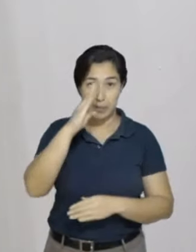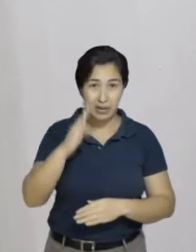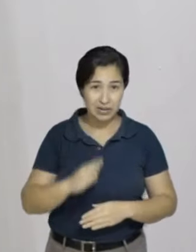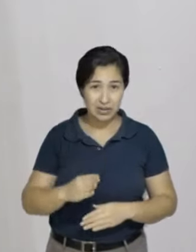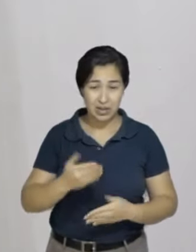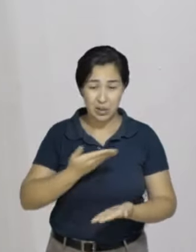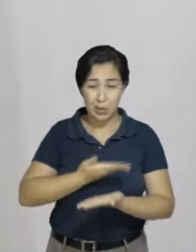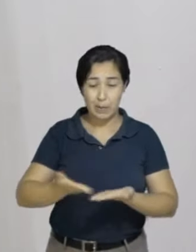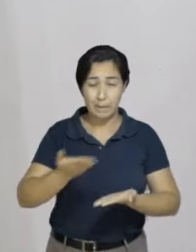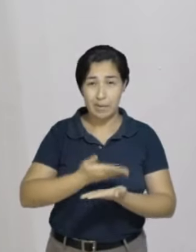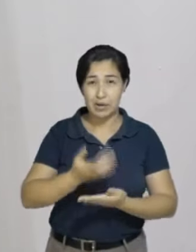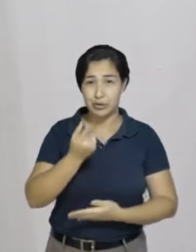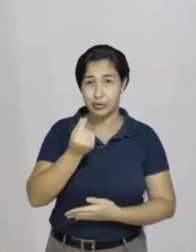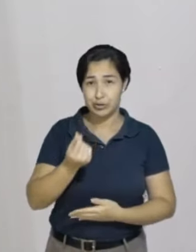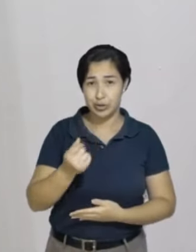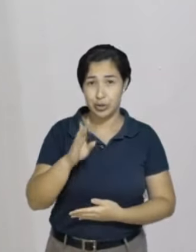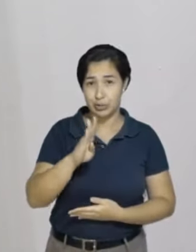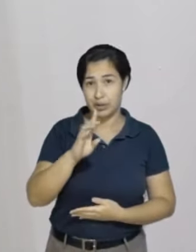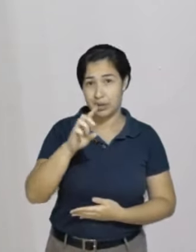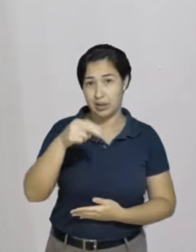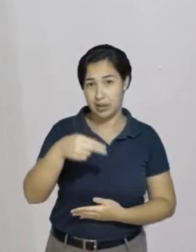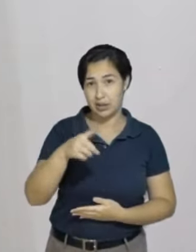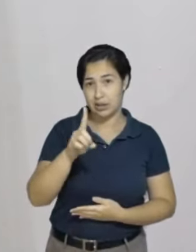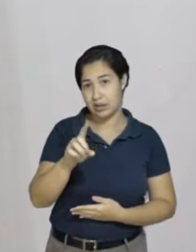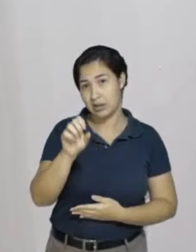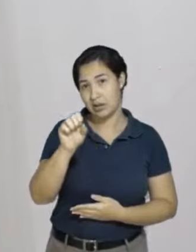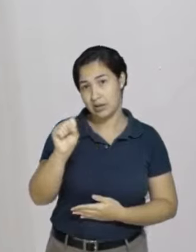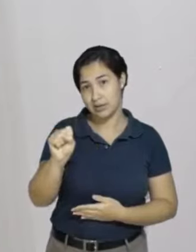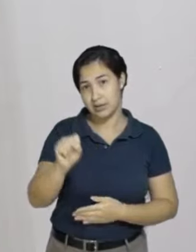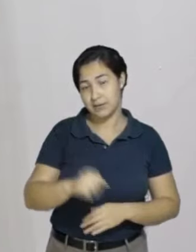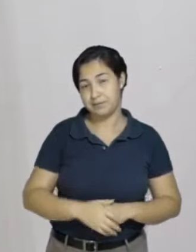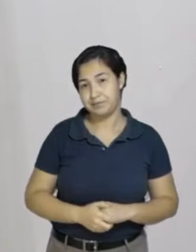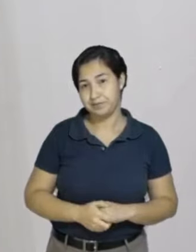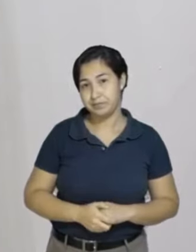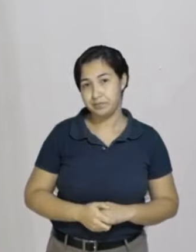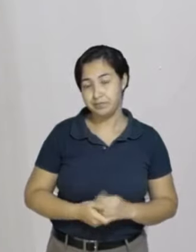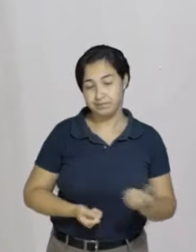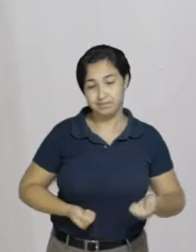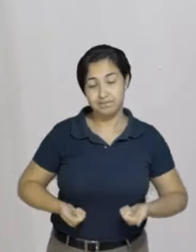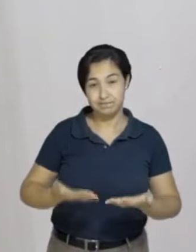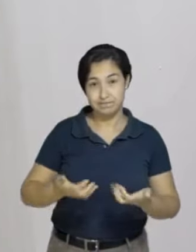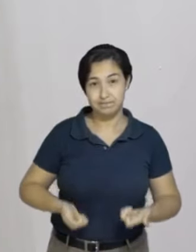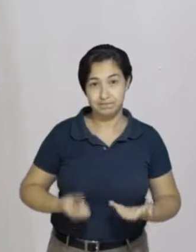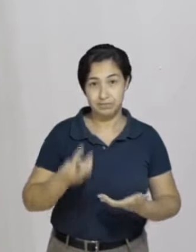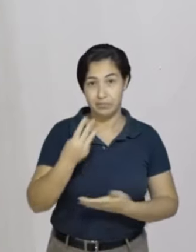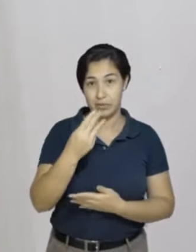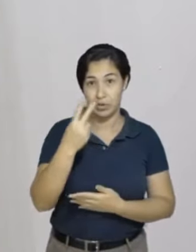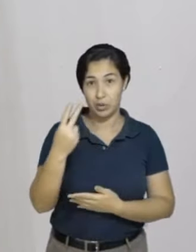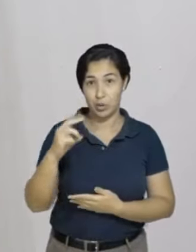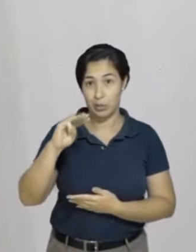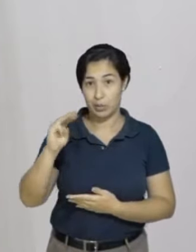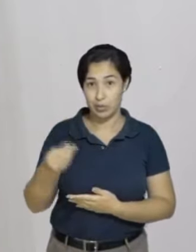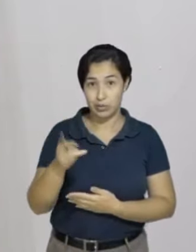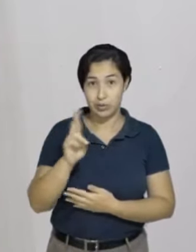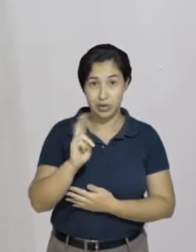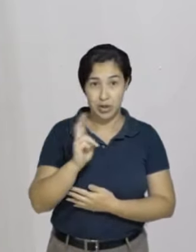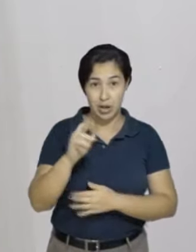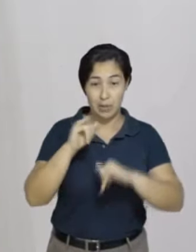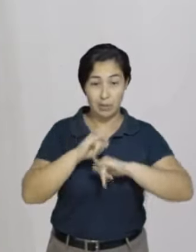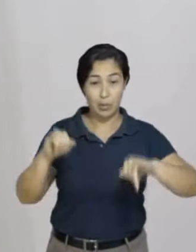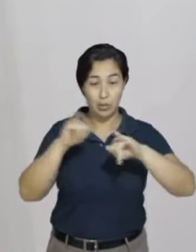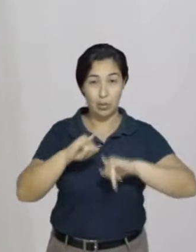BNDES gastaram 32 milhões de reais em publicidade para falar do 100 dias